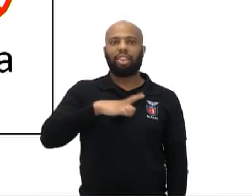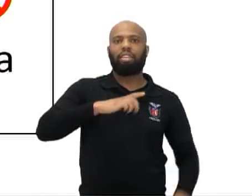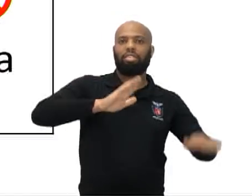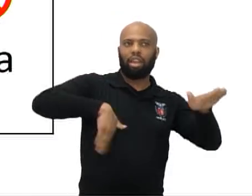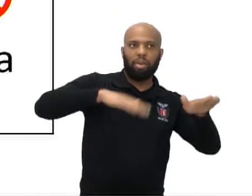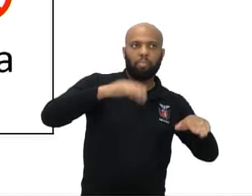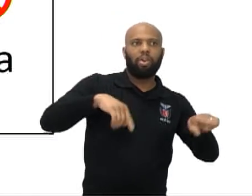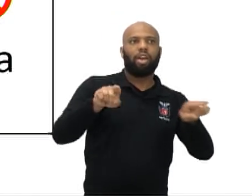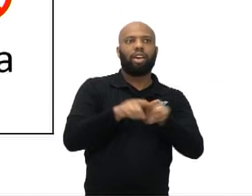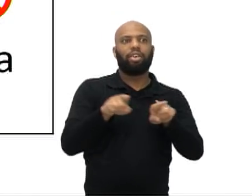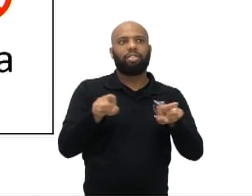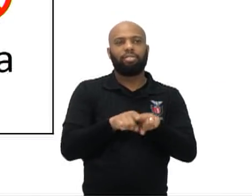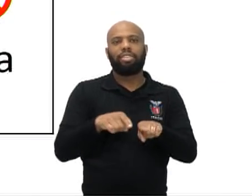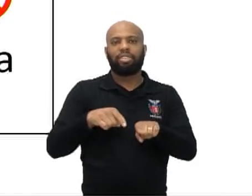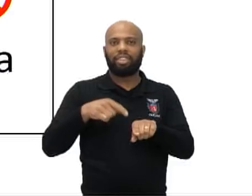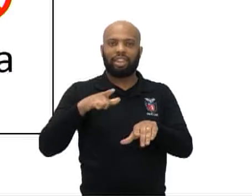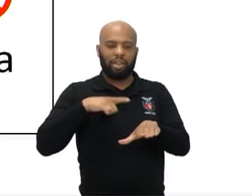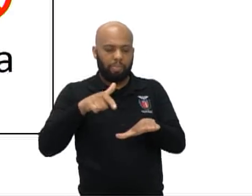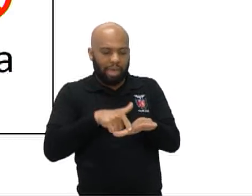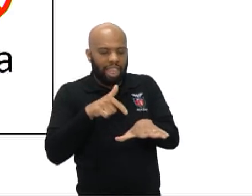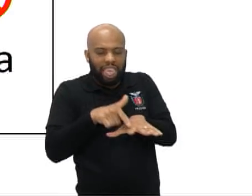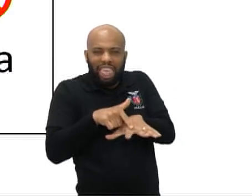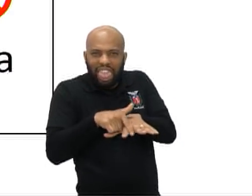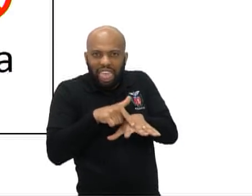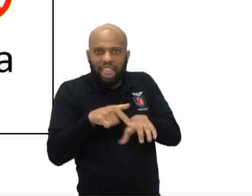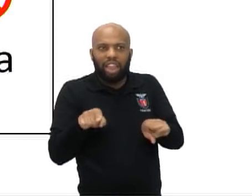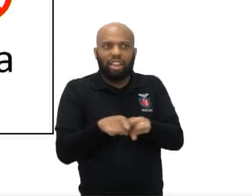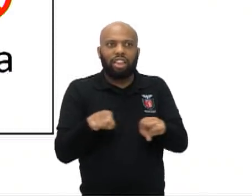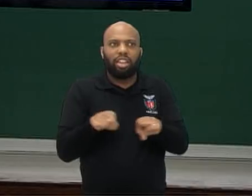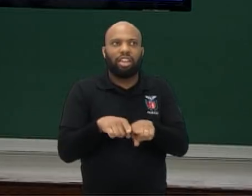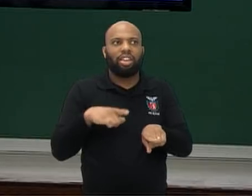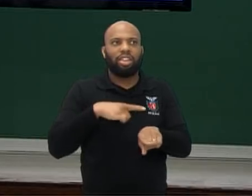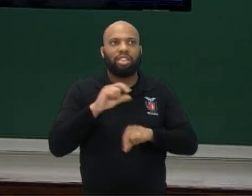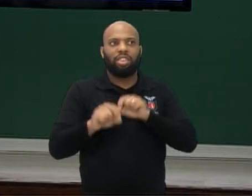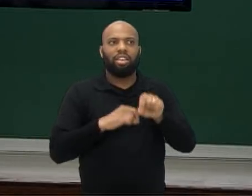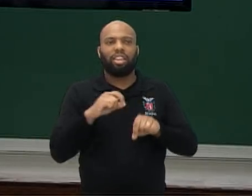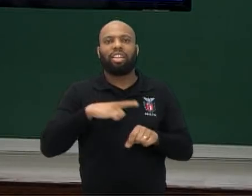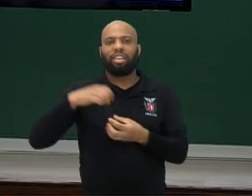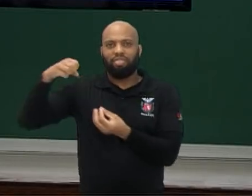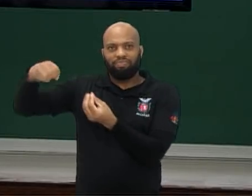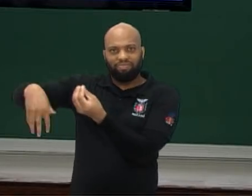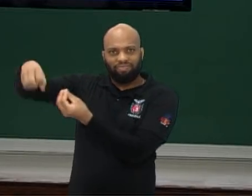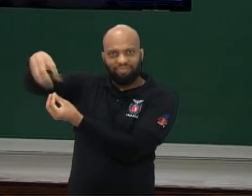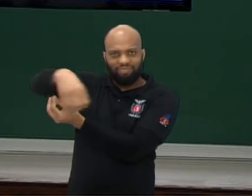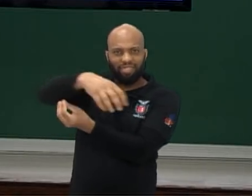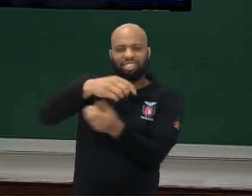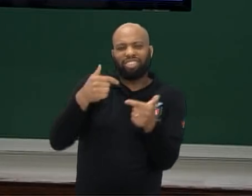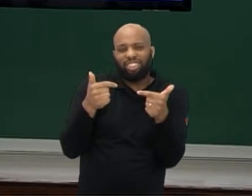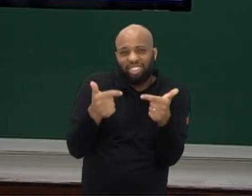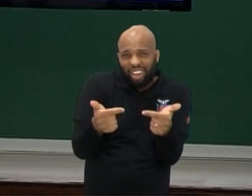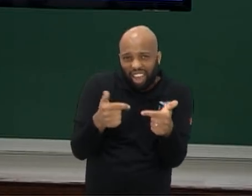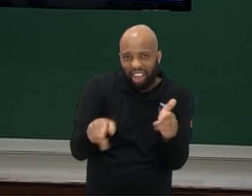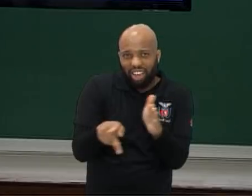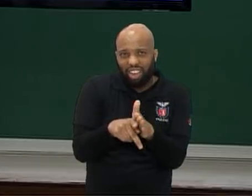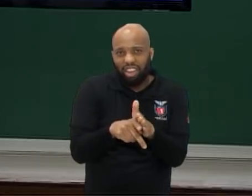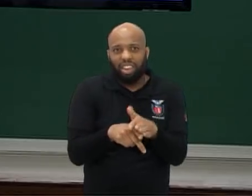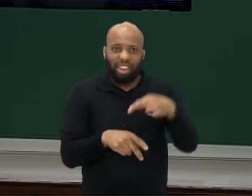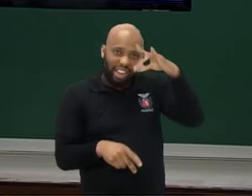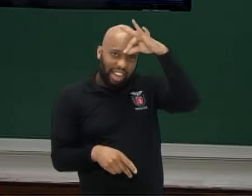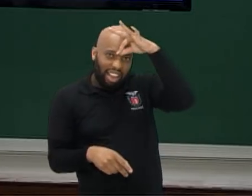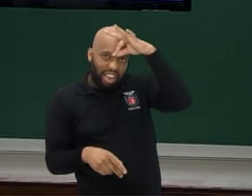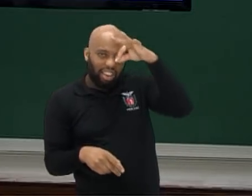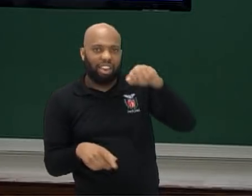praia, impingem, frieira, micose de unha e a candidíase, que é aquele fungo chato que fica na região da vagina,